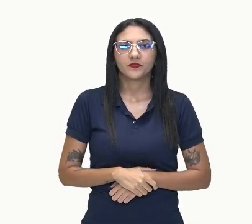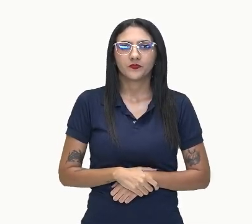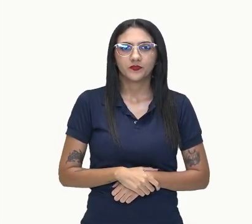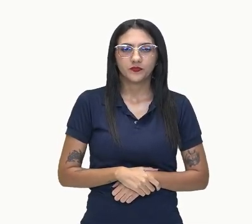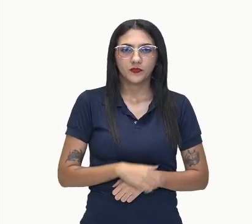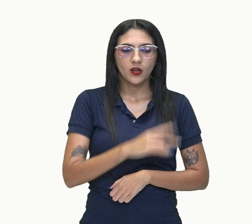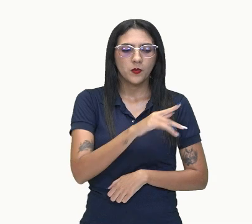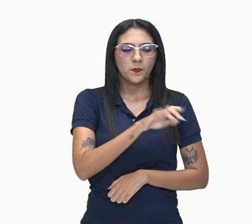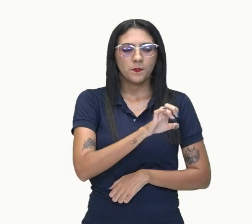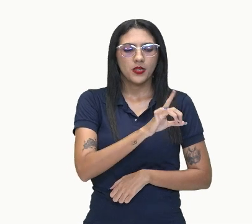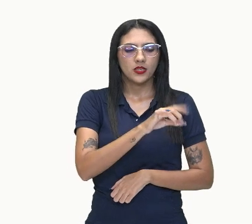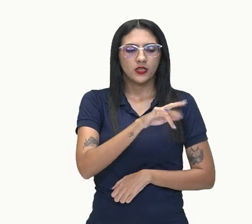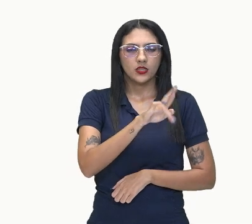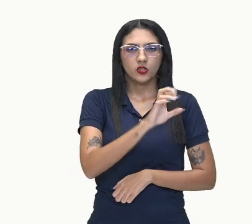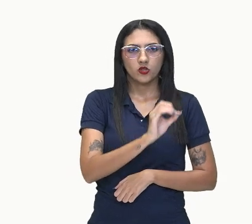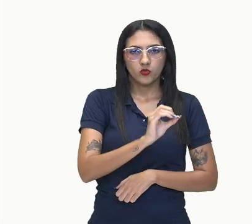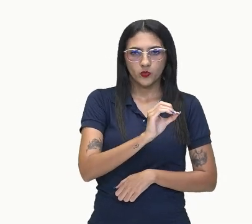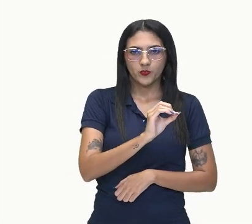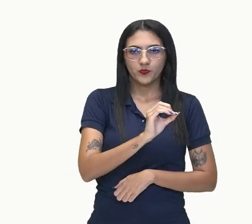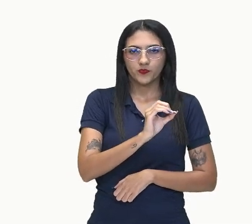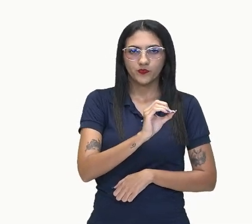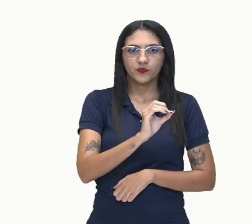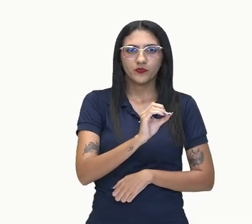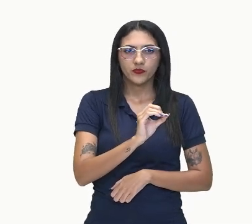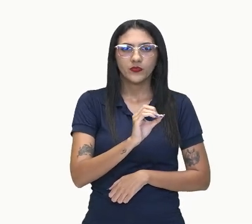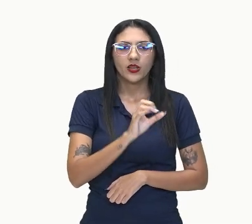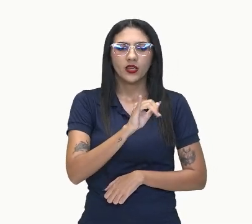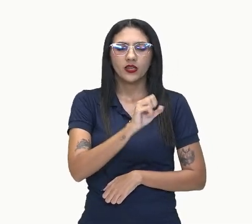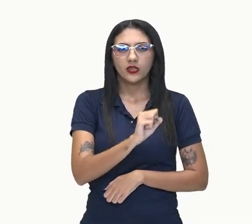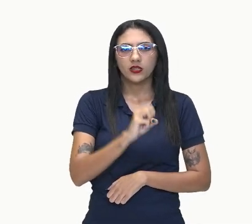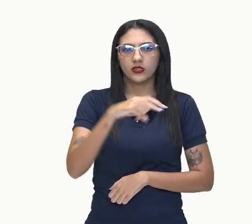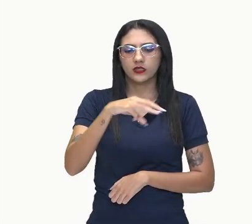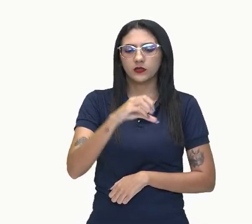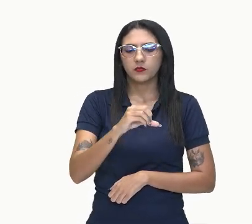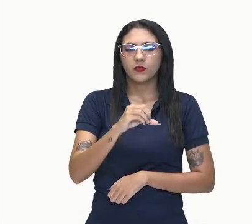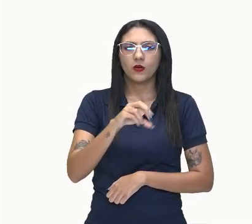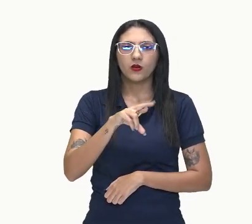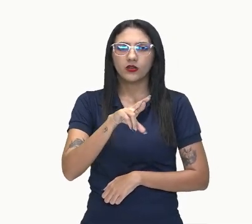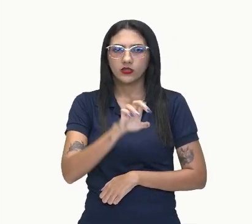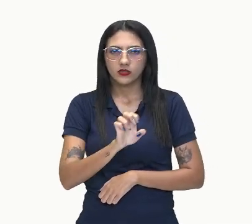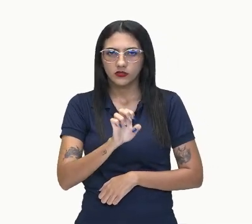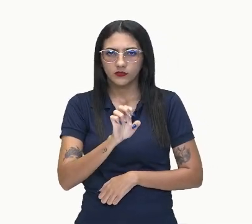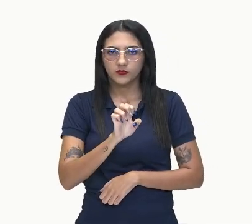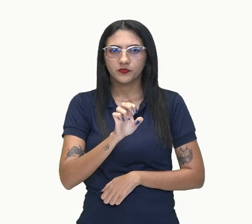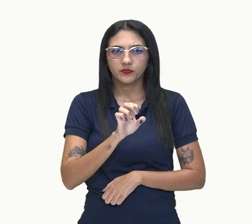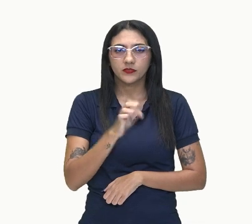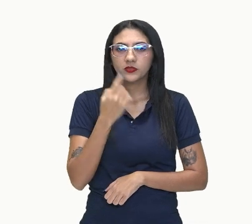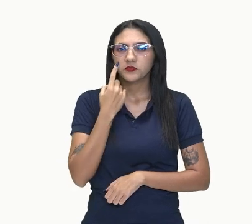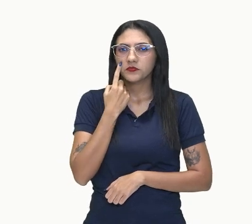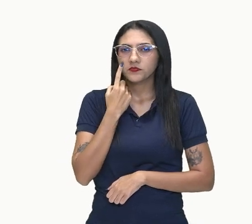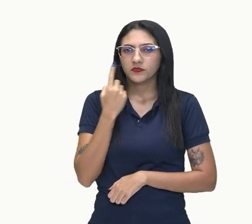Pedro is more intelligent than Antônio. Eu tenho aqui o adjetivo